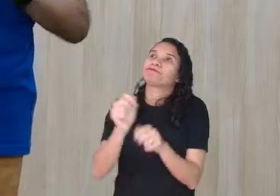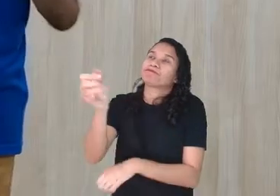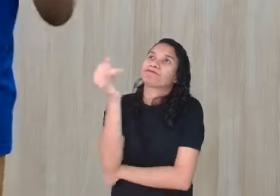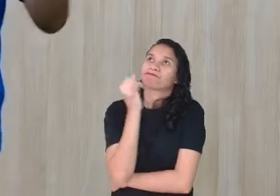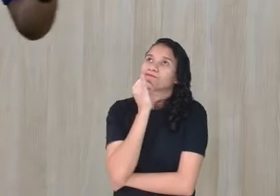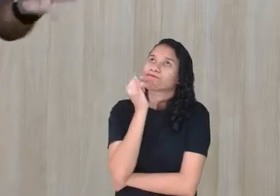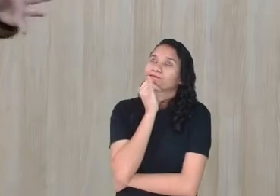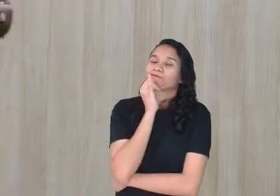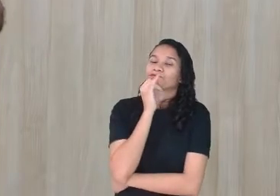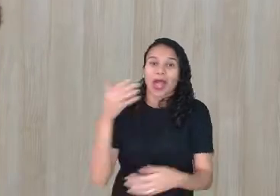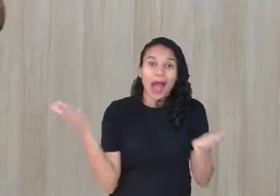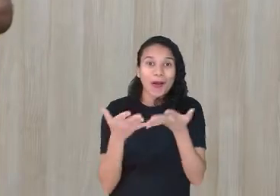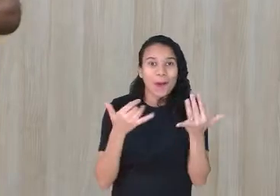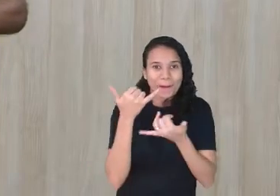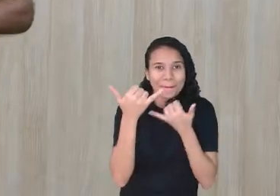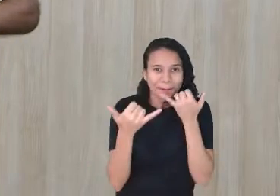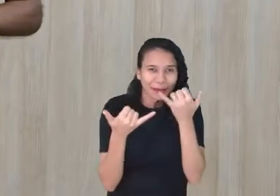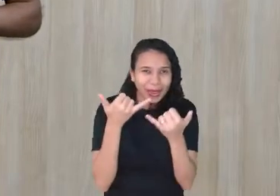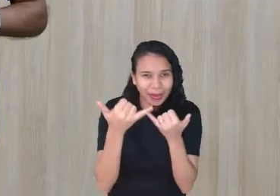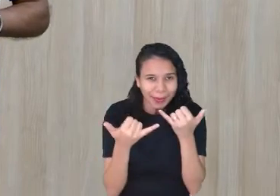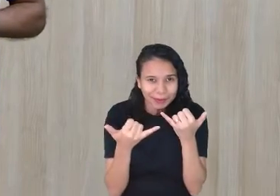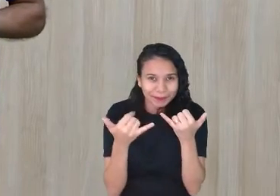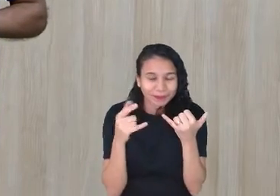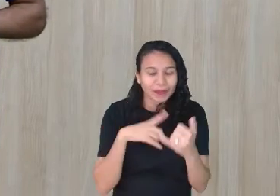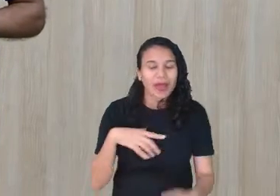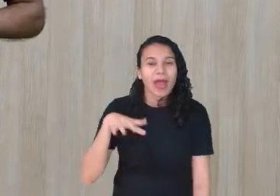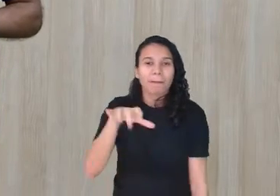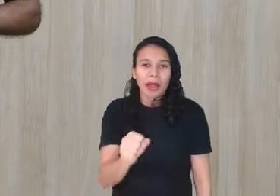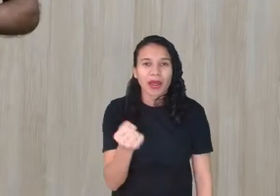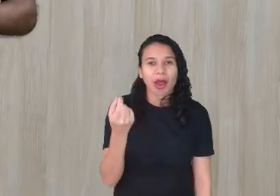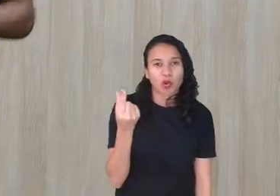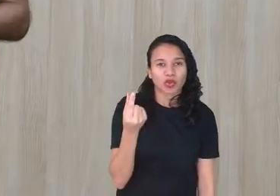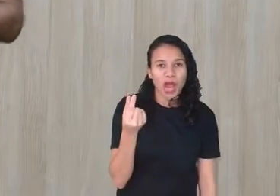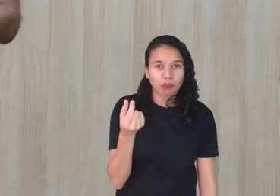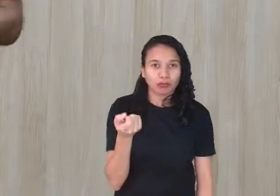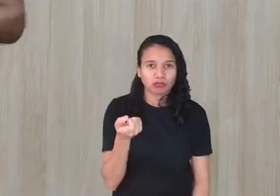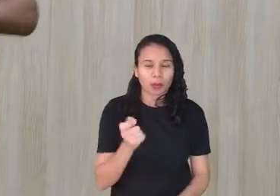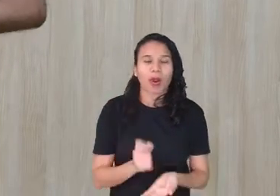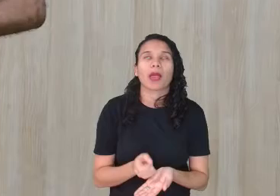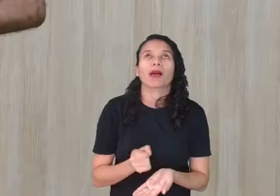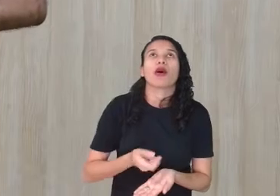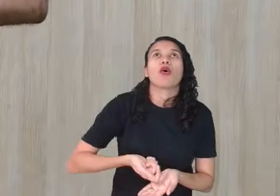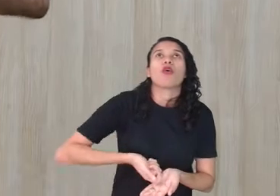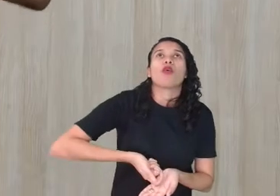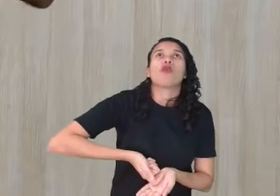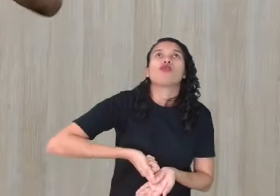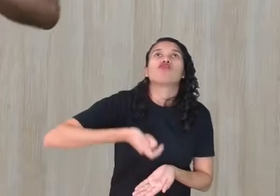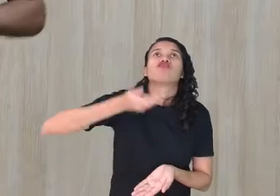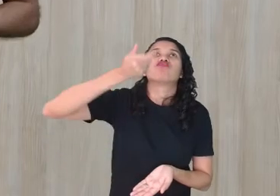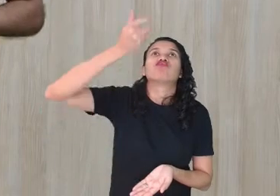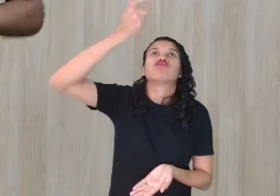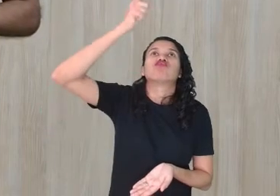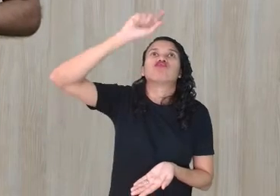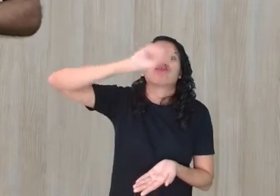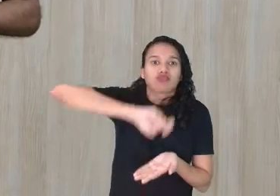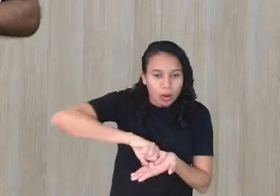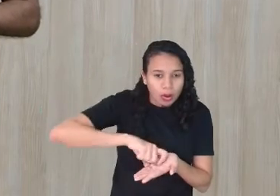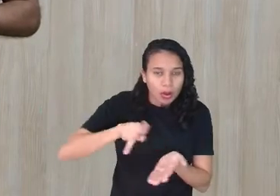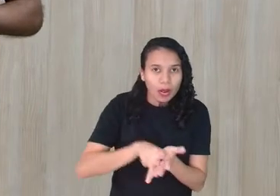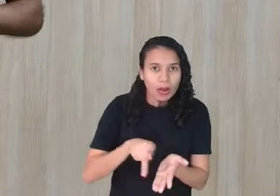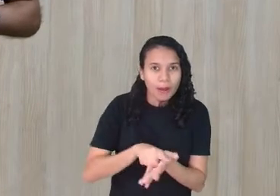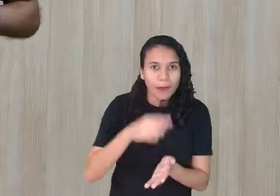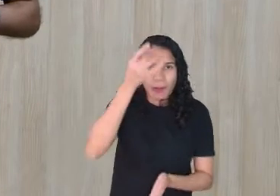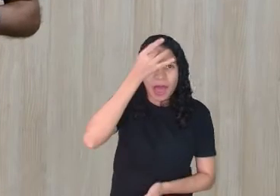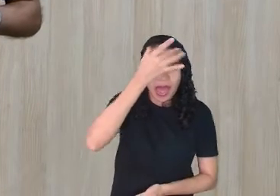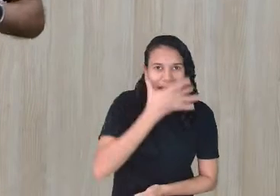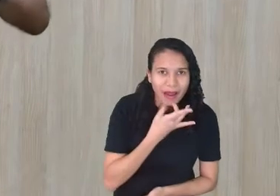uma brincadeira agora, e a gente diz assim, se eu pegar uma moeda e lançar para cima, qual é a probabilidade de sair cara? Eu